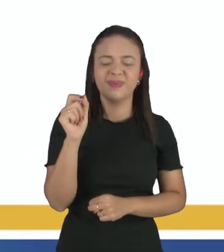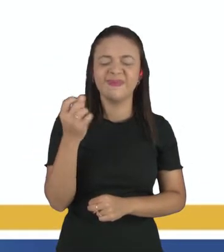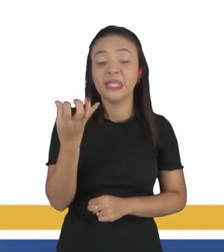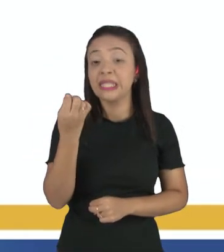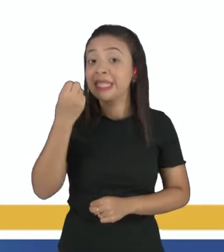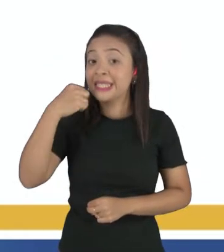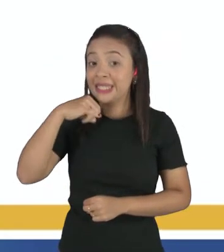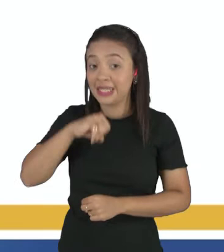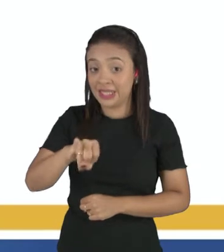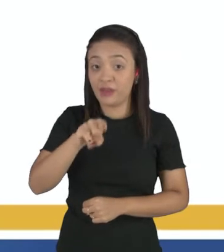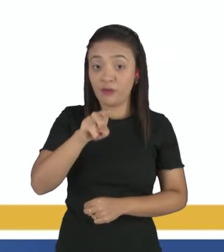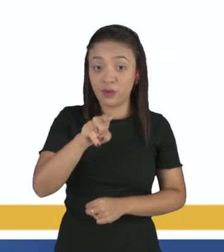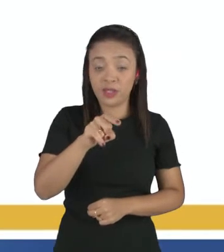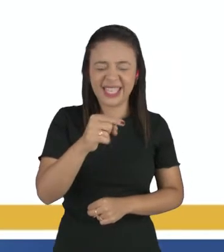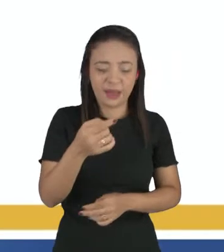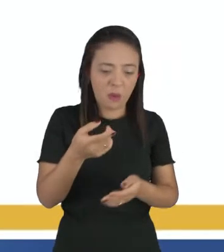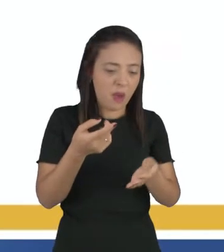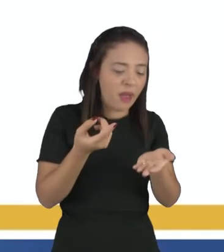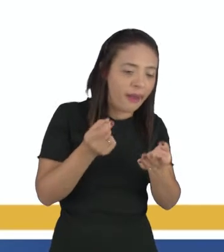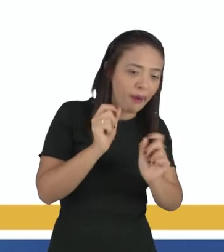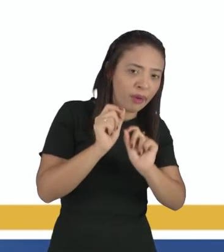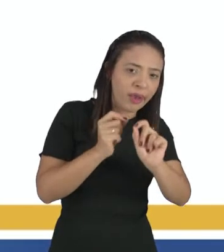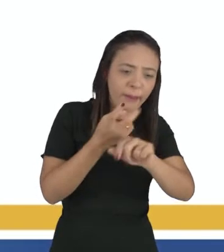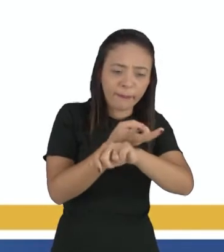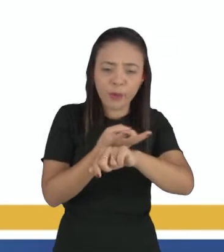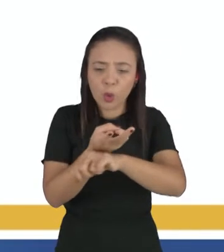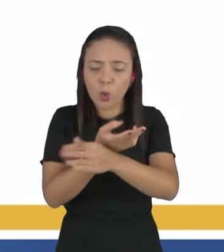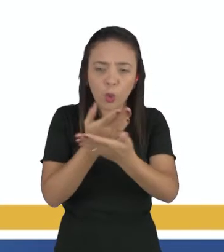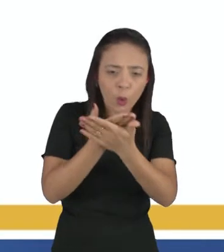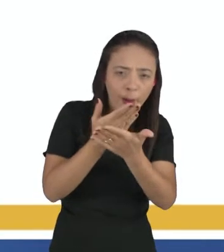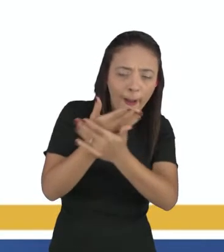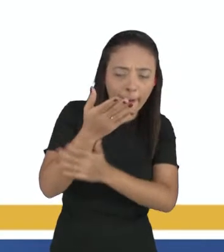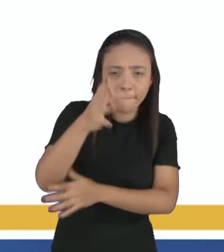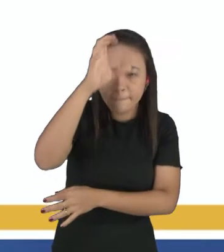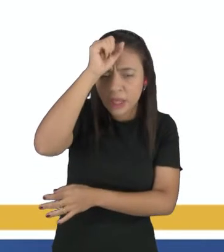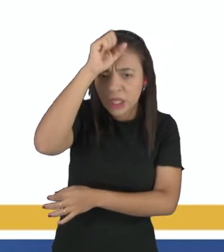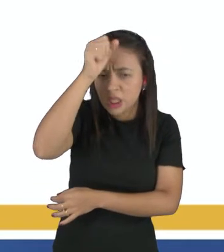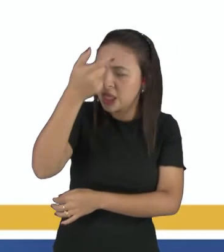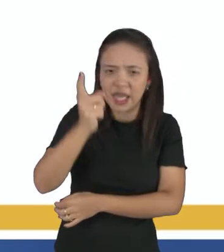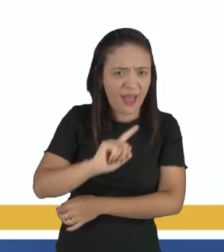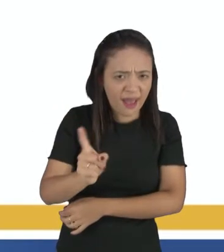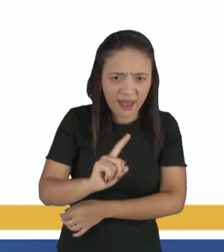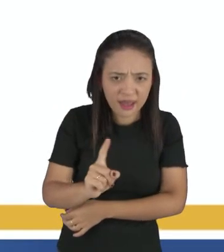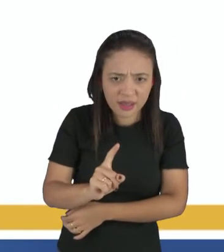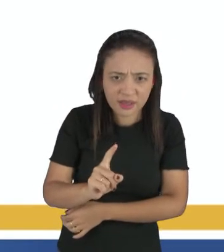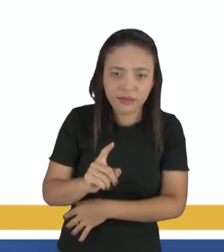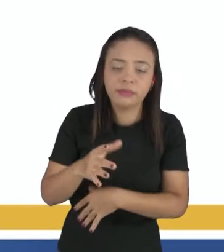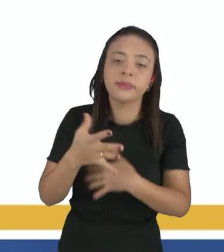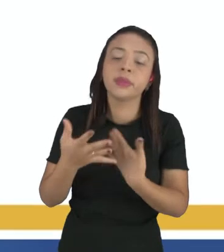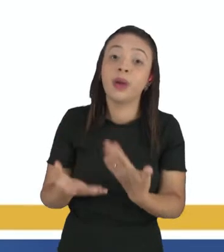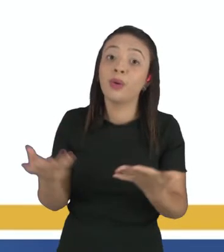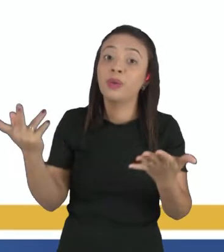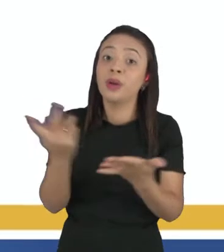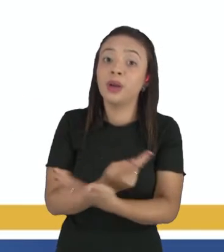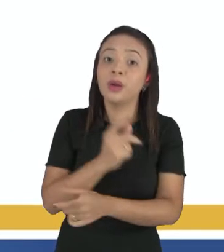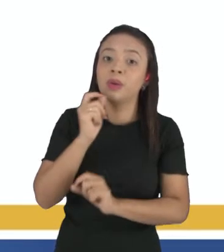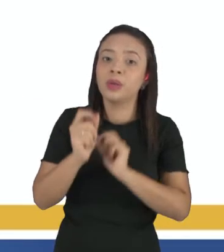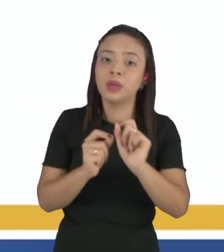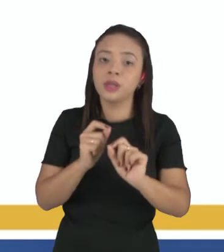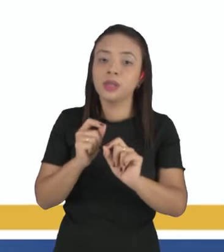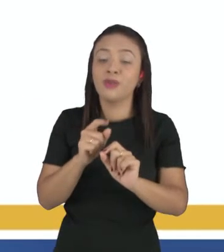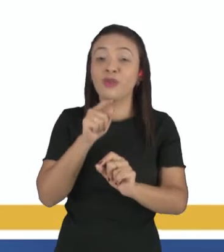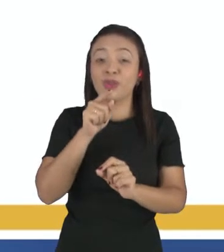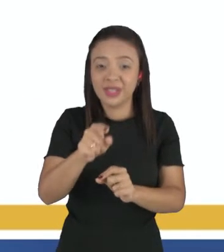quando você não busca o conhecimento, certamente o objetivo de se estabelecer o entendimento da ortografia